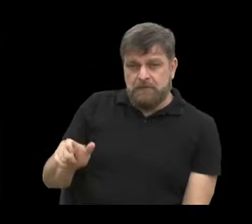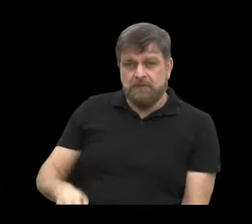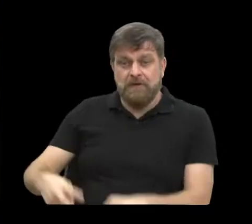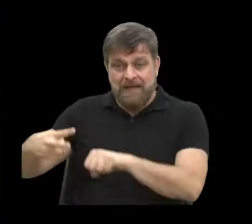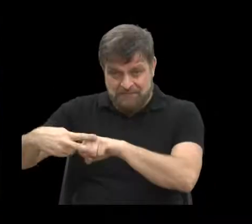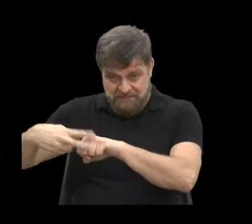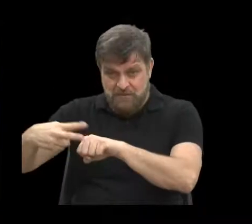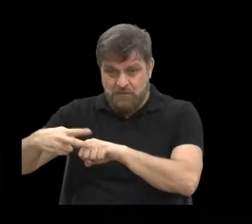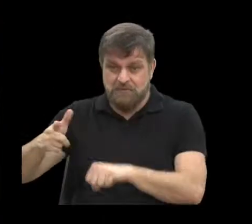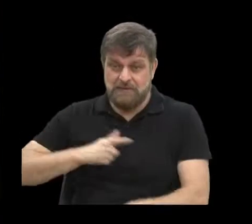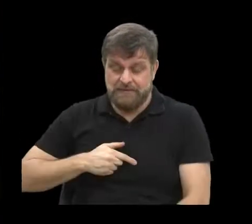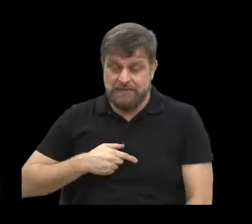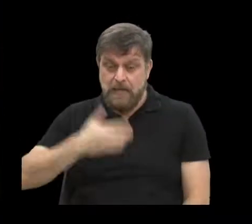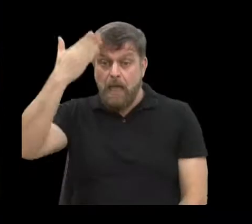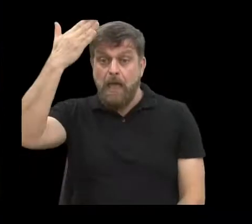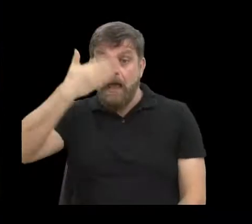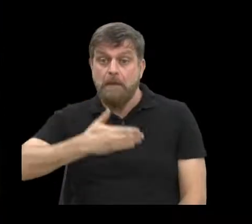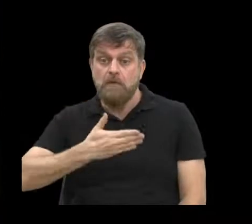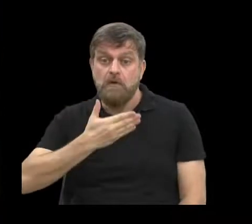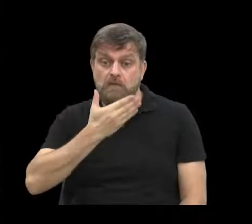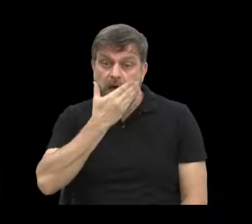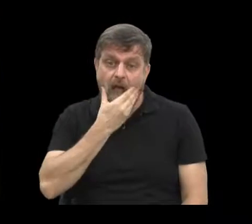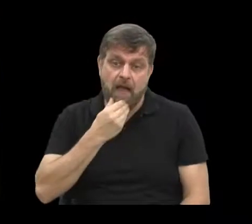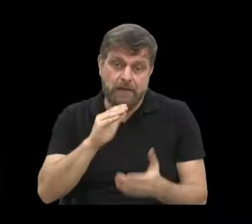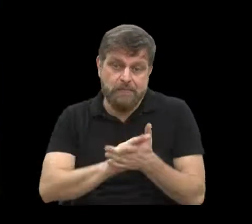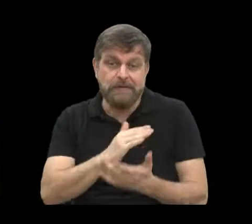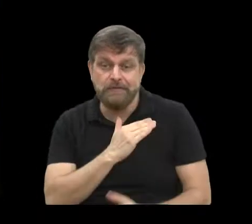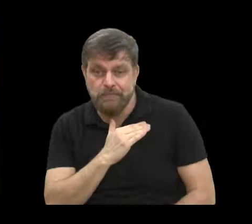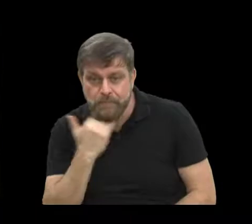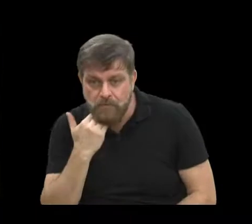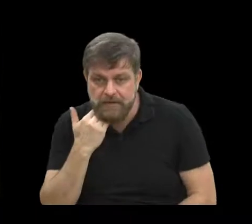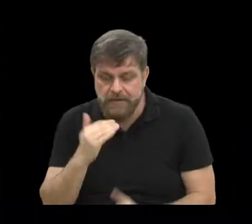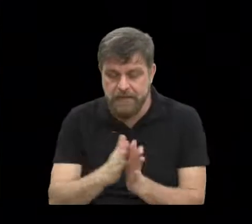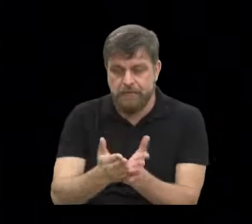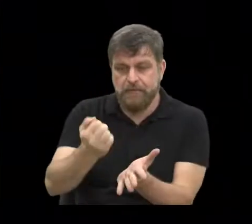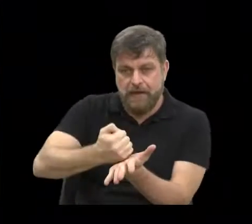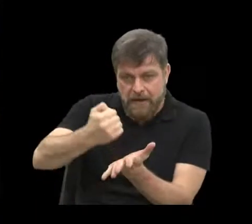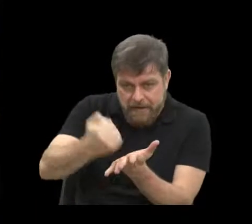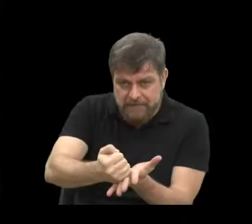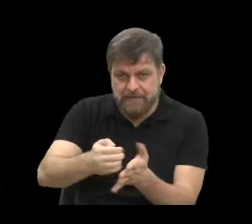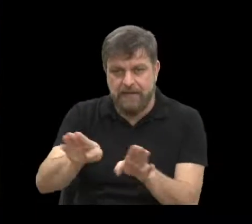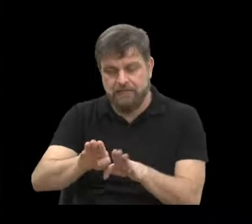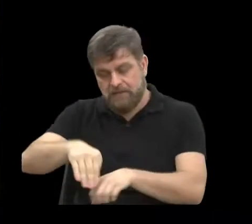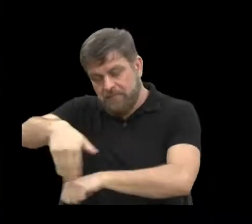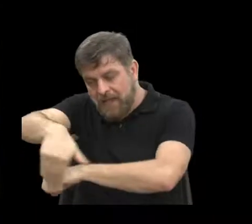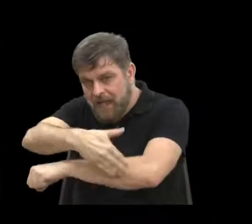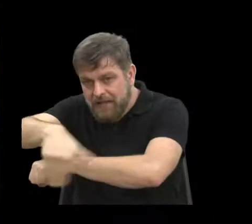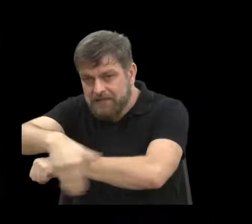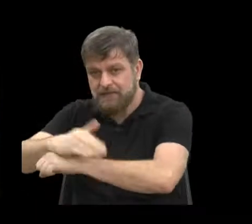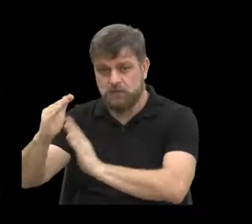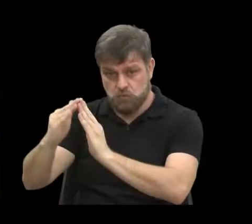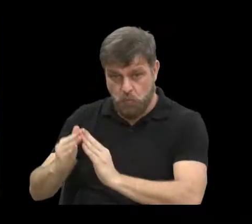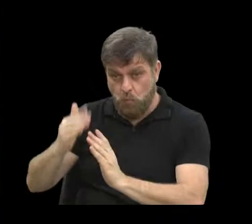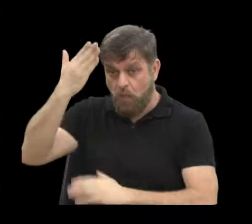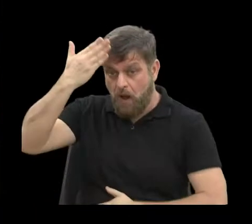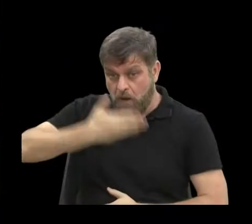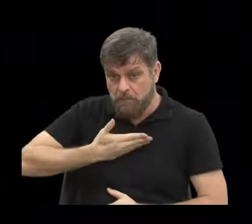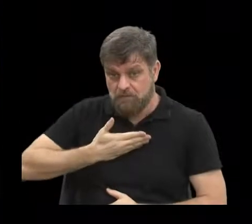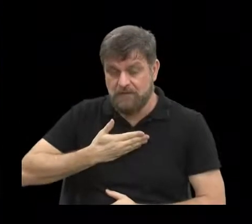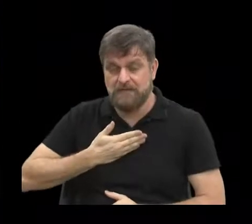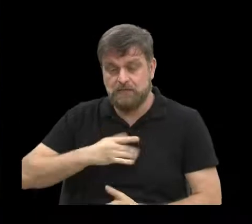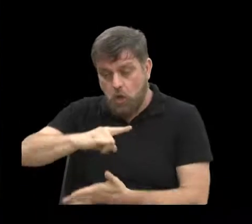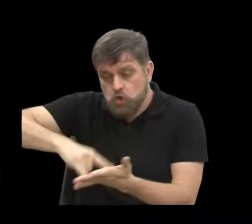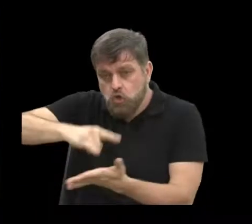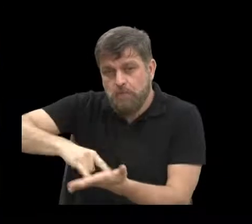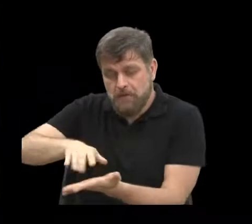viúva, a certidão de óbito do cônjuge, carteira de trabalho, comprovante de endereço, os documentos complementares,